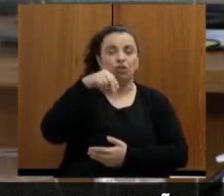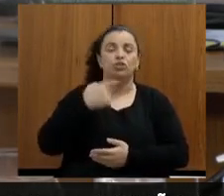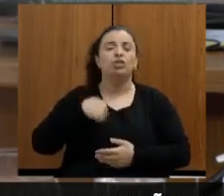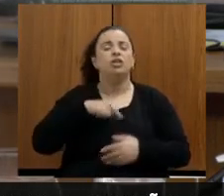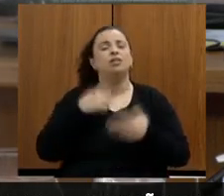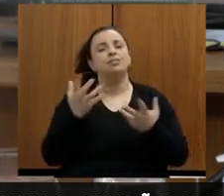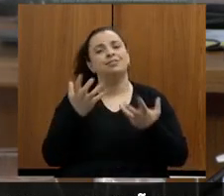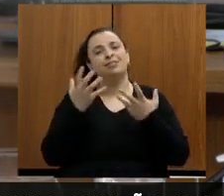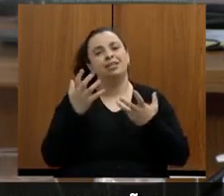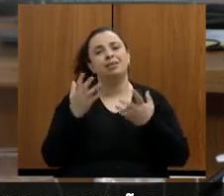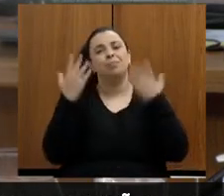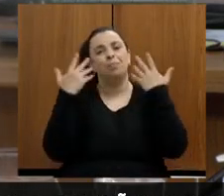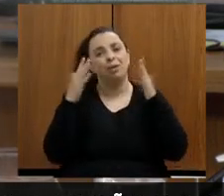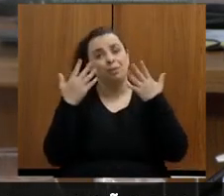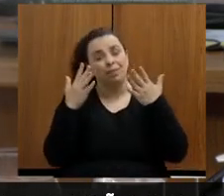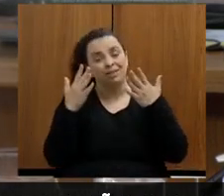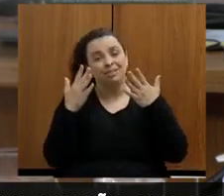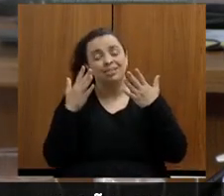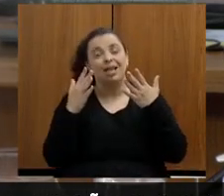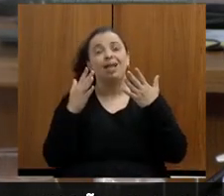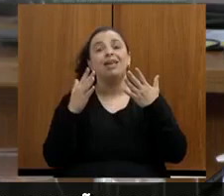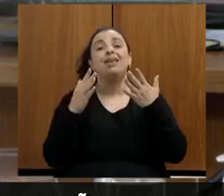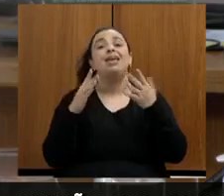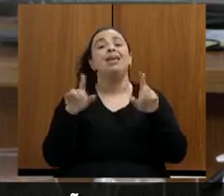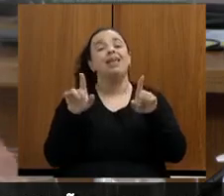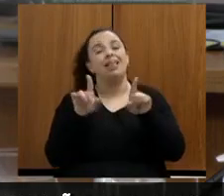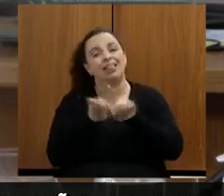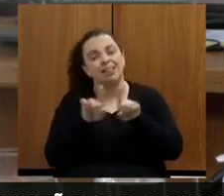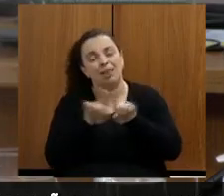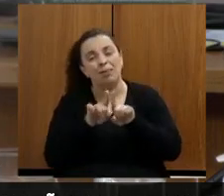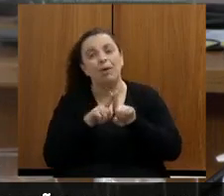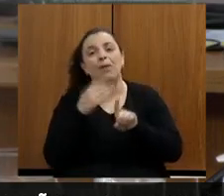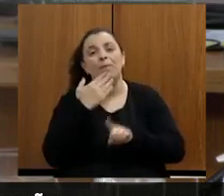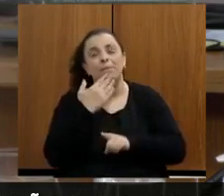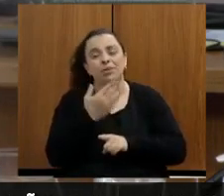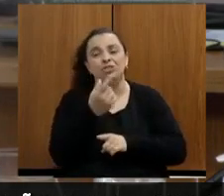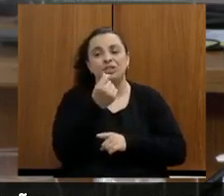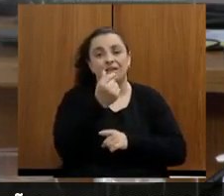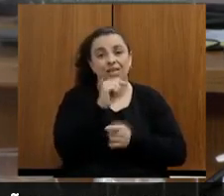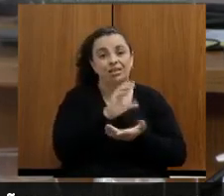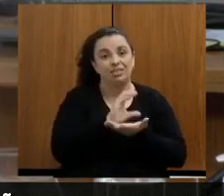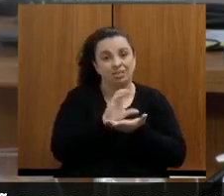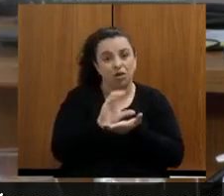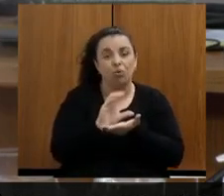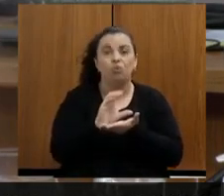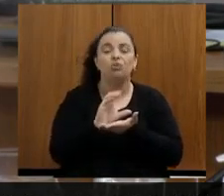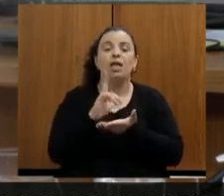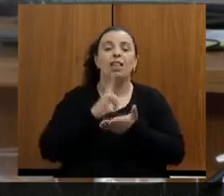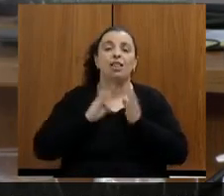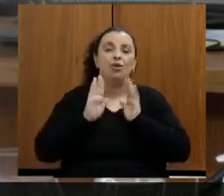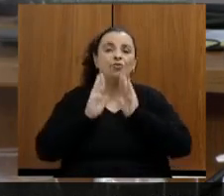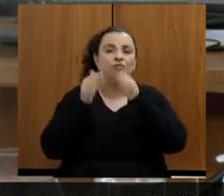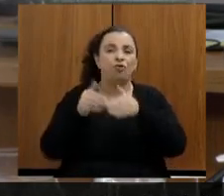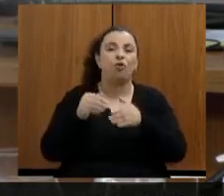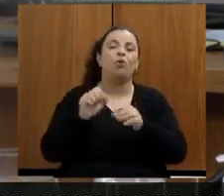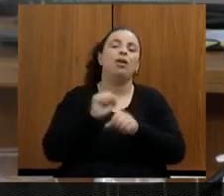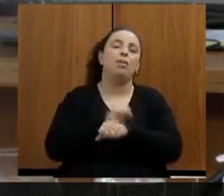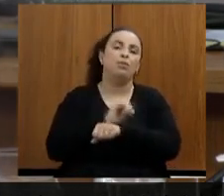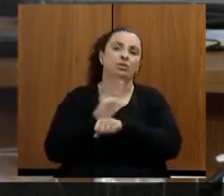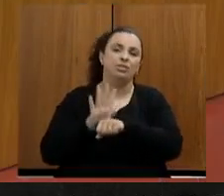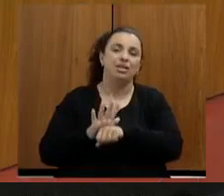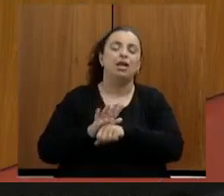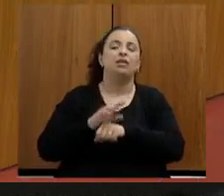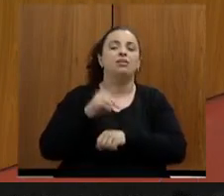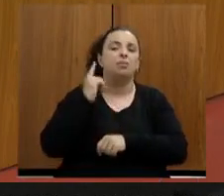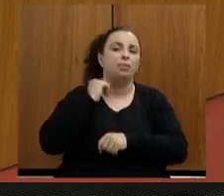parabenizando mais solicitando também esses recursos pilotar a mente para nossa Montes Claros para todos nós temos muito